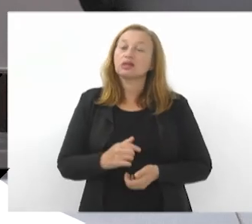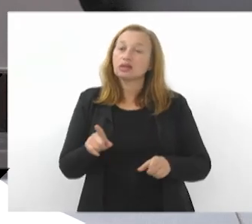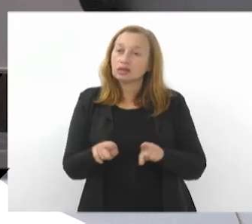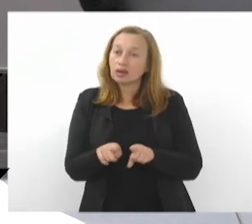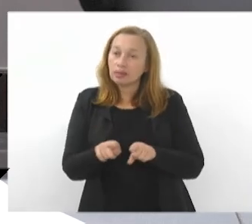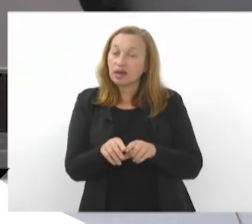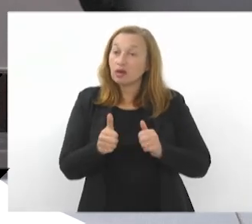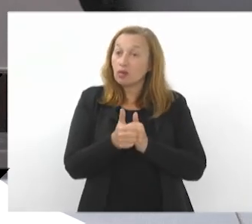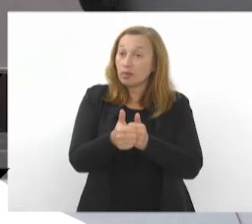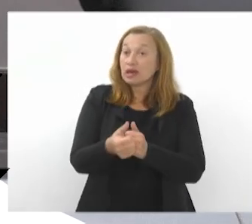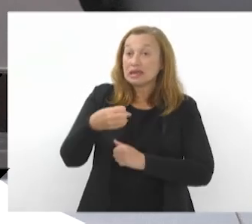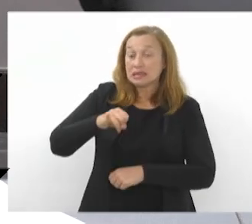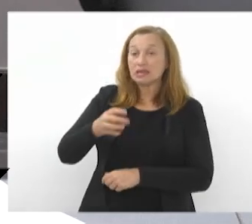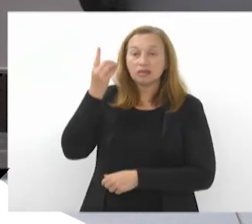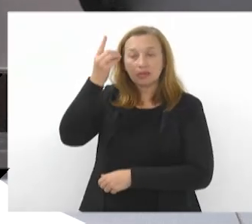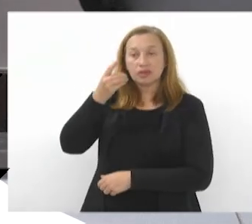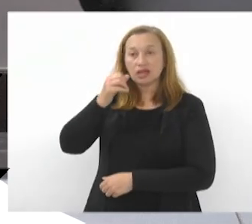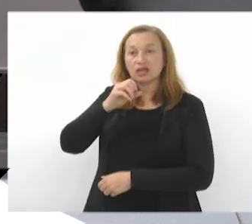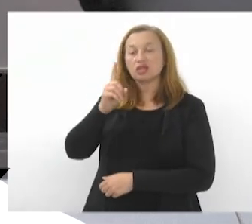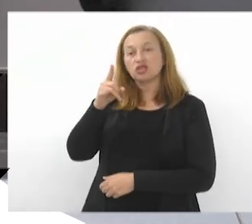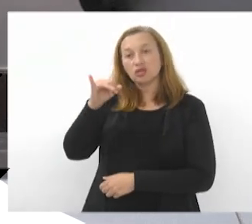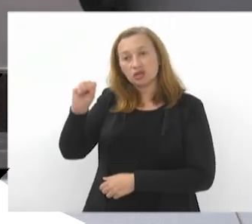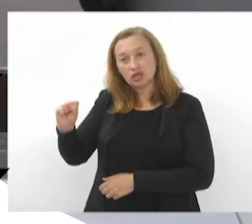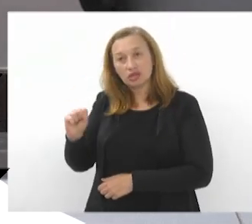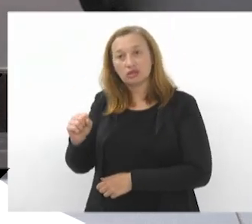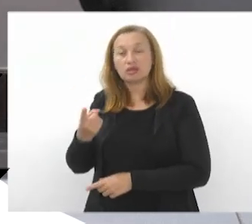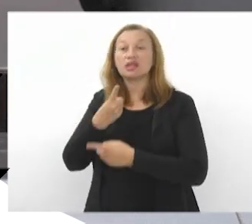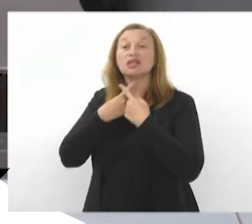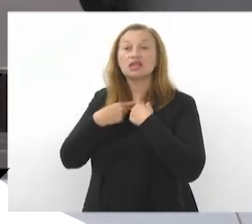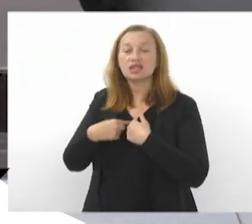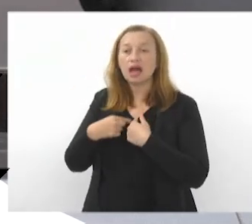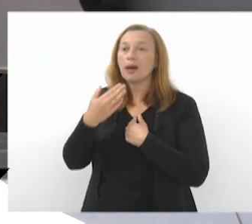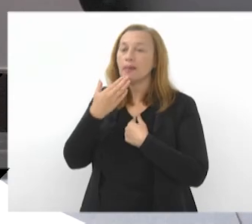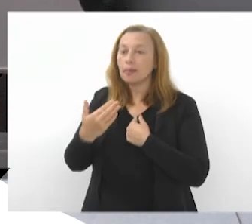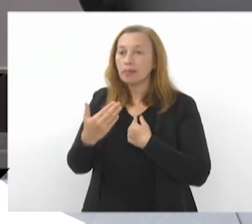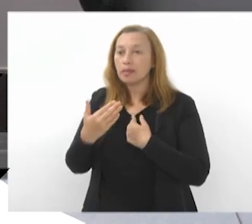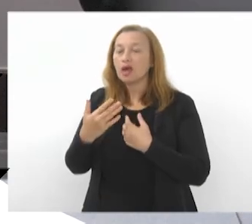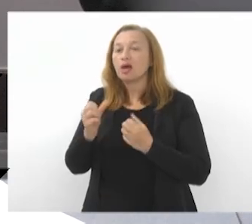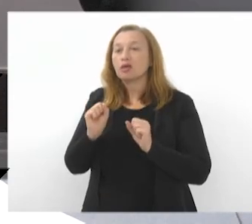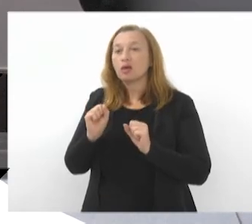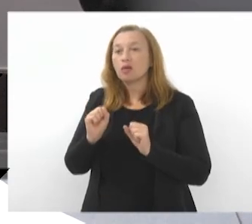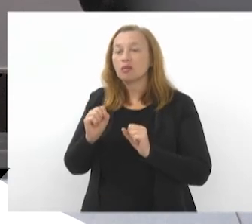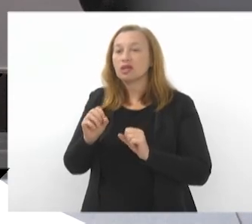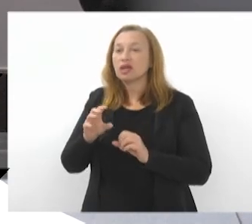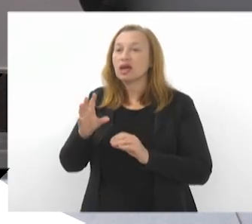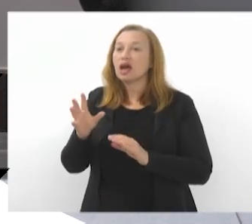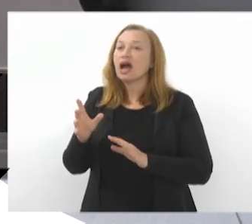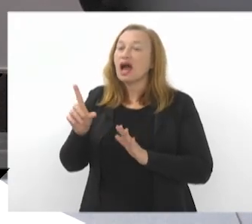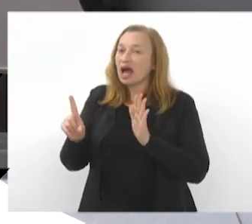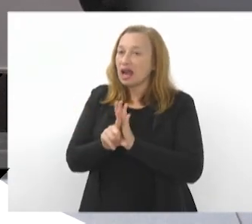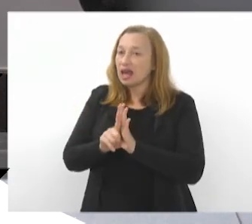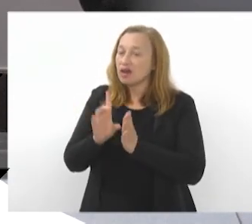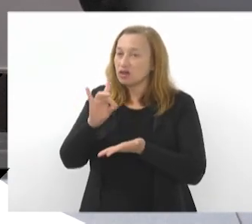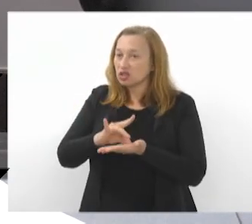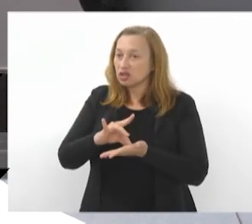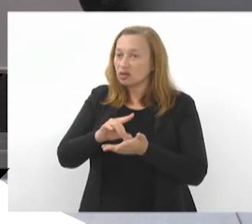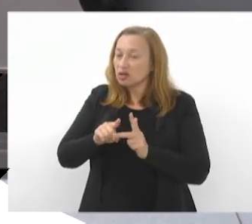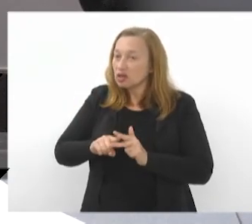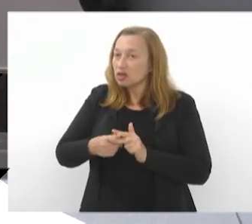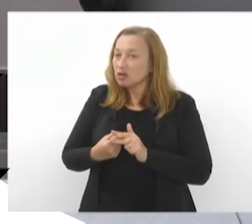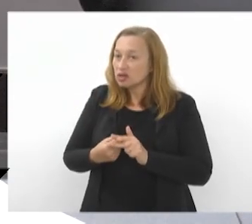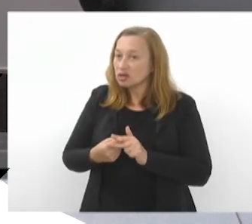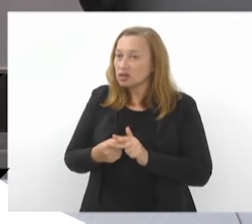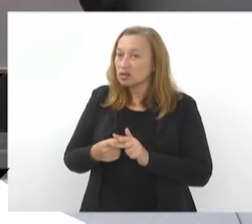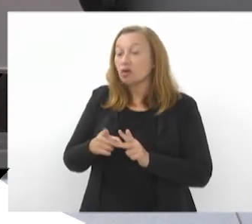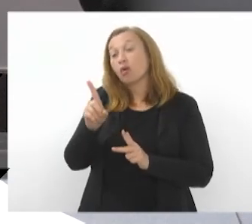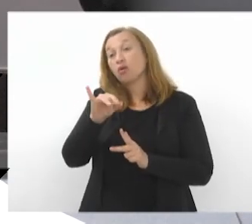Se o deputado Dionísio Lins assim o desejar, pega a lei original e tenta alterar a lei original dando